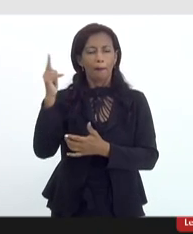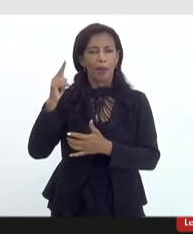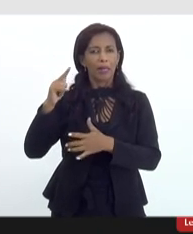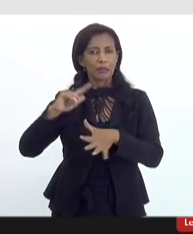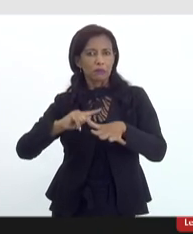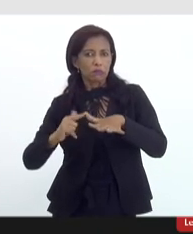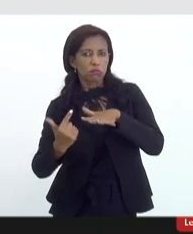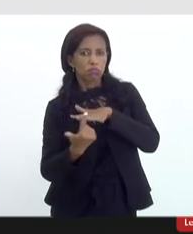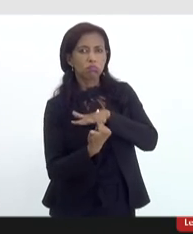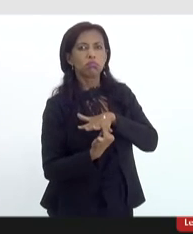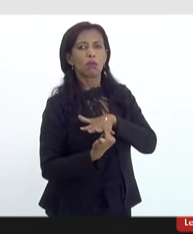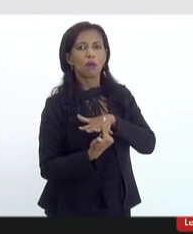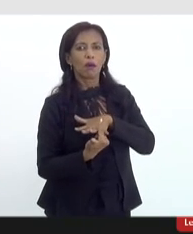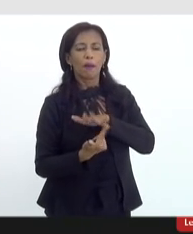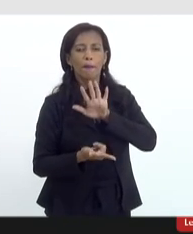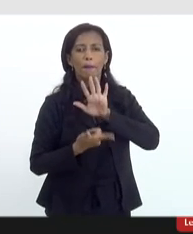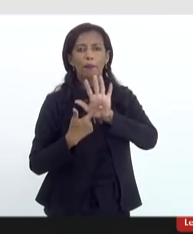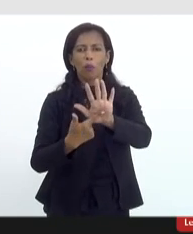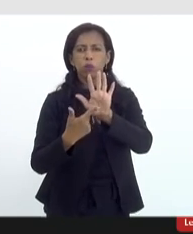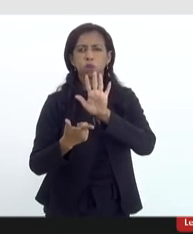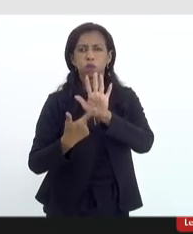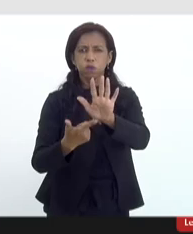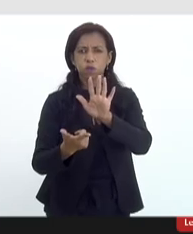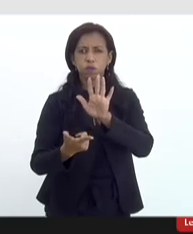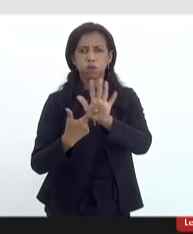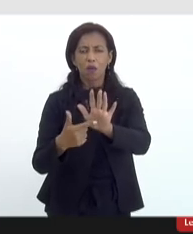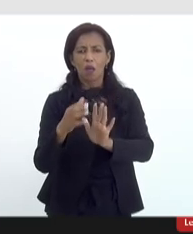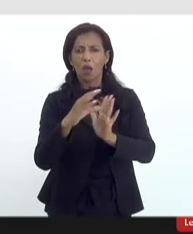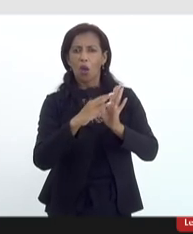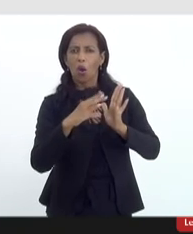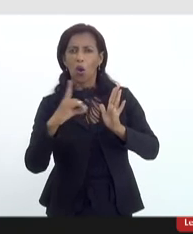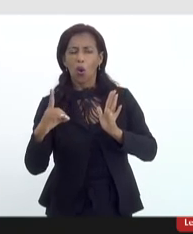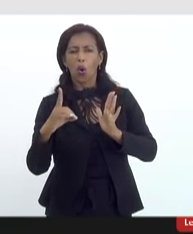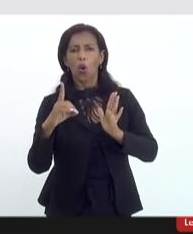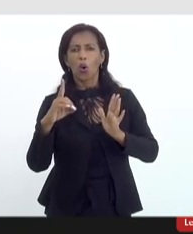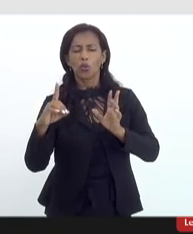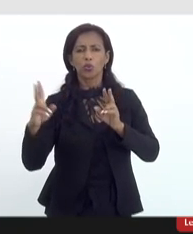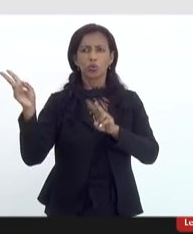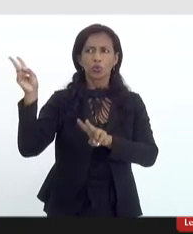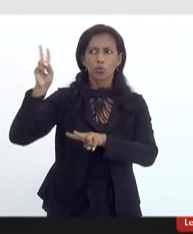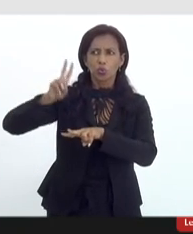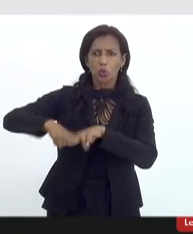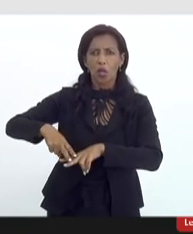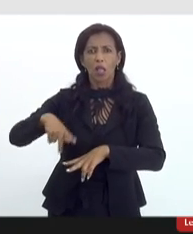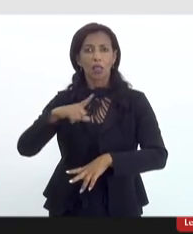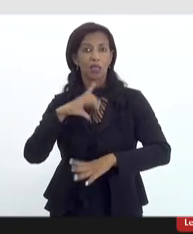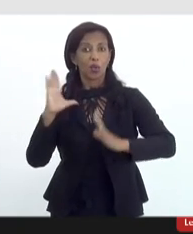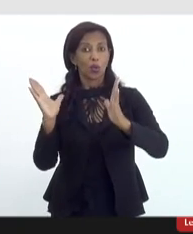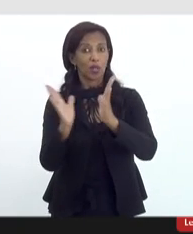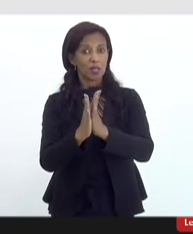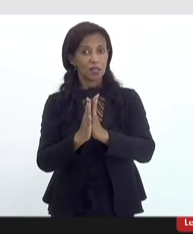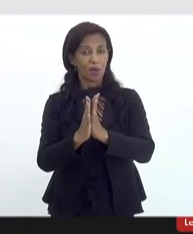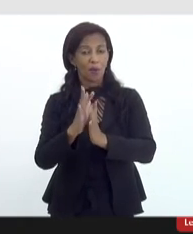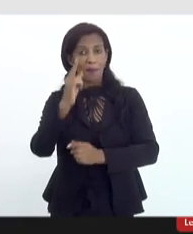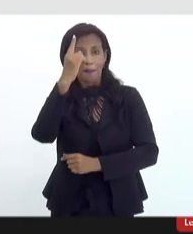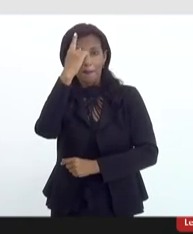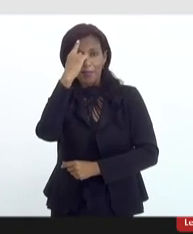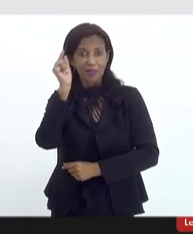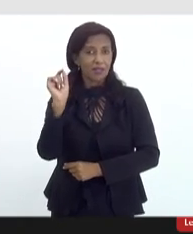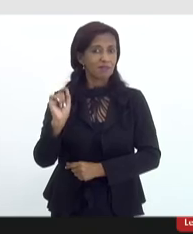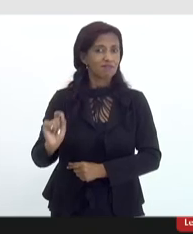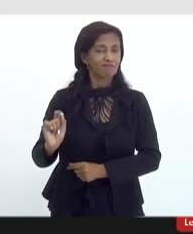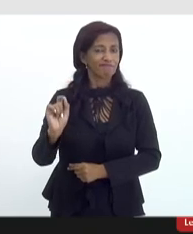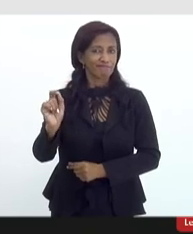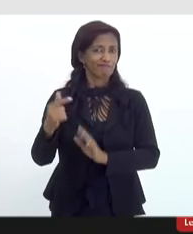sociais postando coisas, fazem códigos nos presídios, tem a oração, mas é pensar que isso é um código